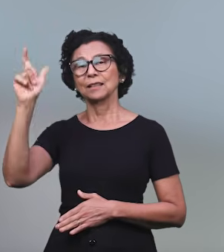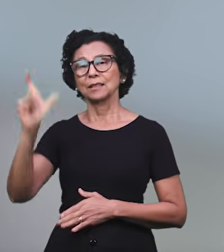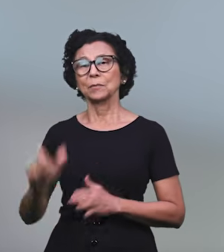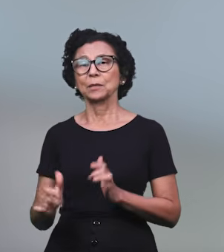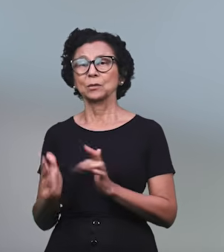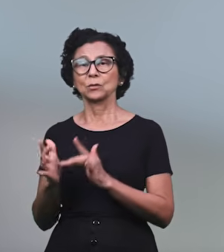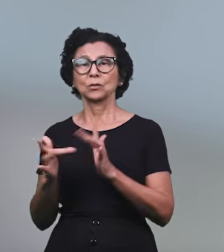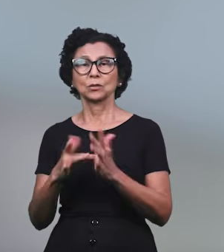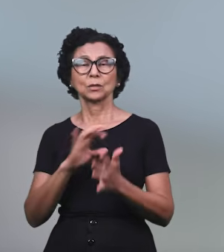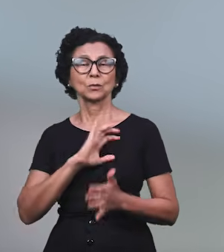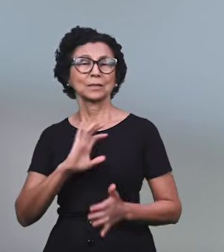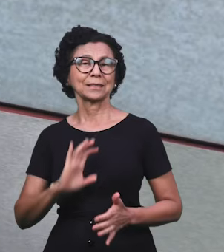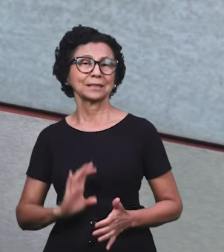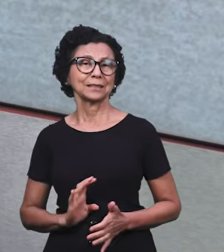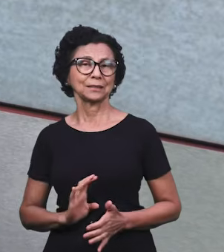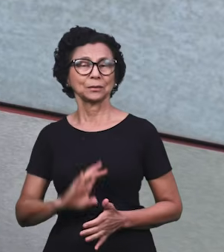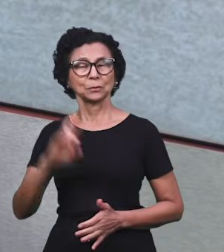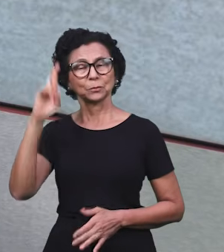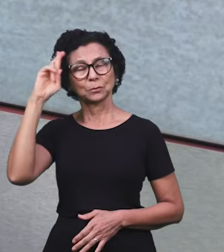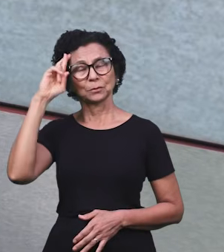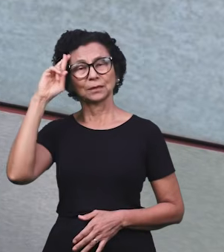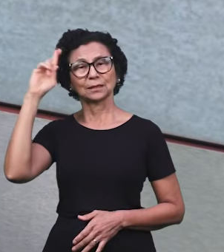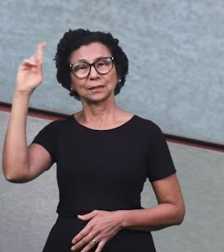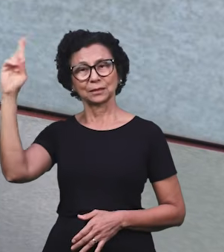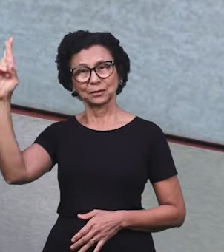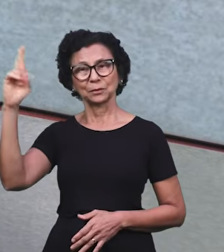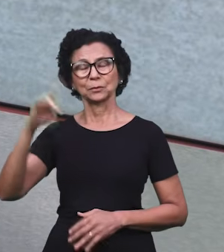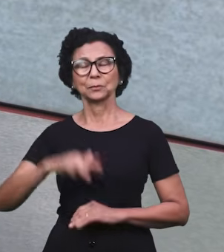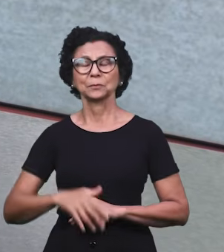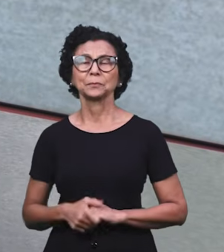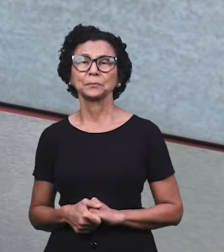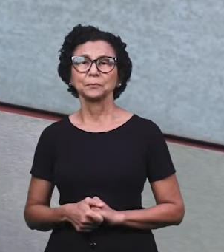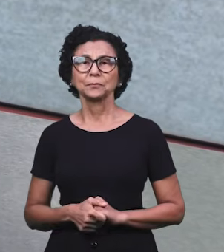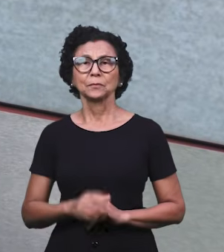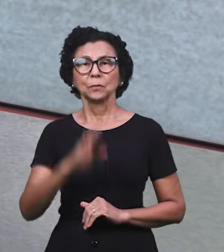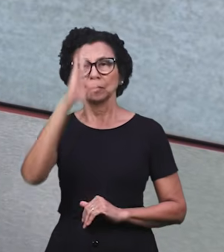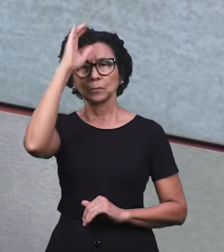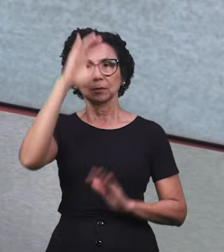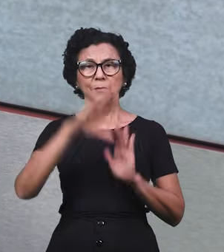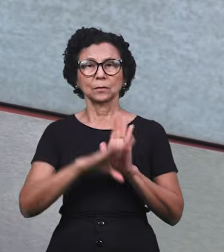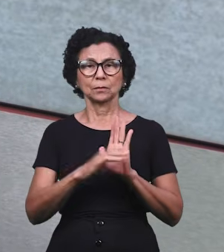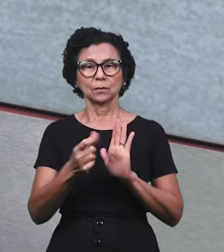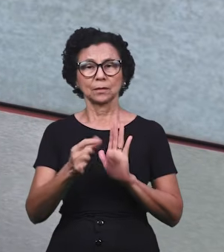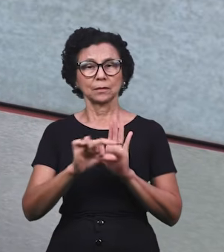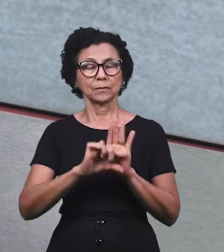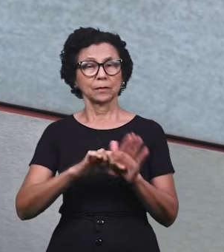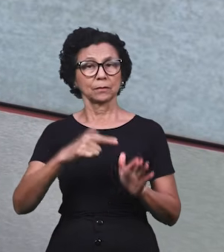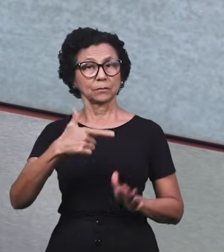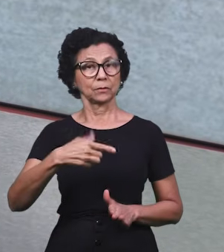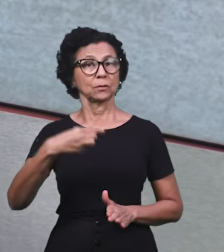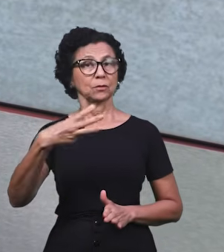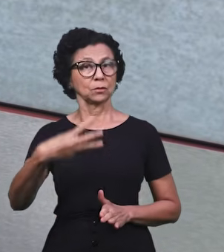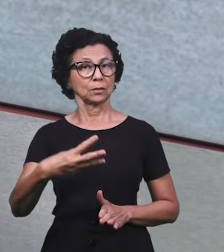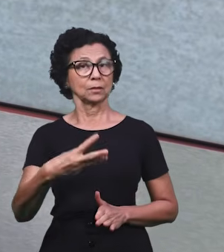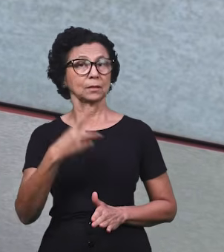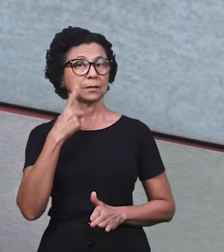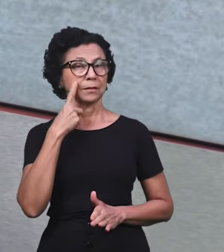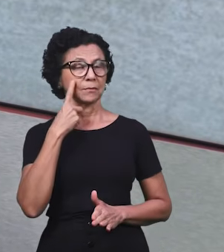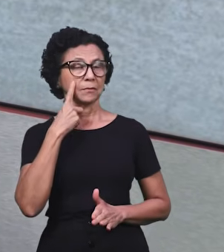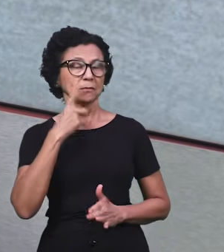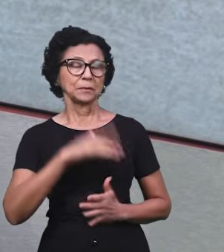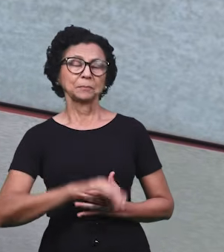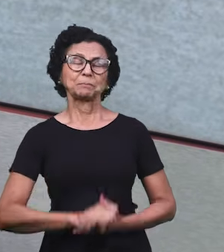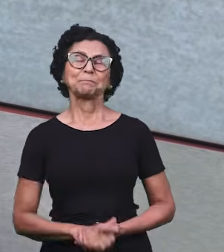Jesus, nosso Senhor. Na carta aos Romanos, capítulo 6, verso 23, você vai poder confirmar, abrindo a sua